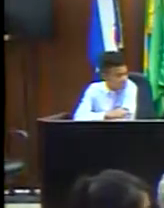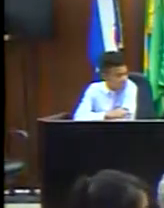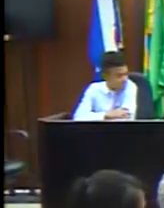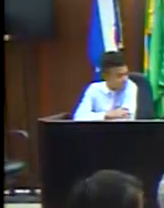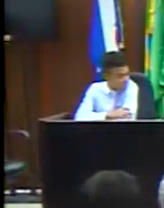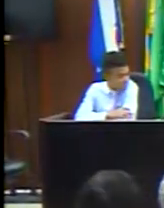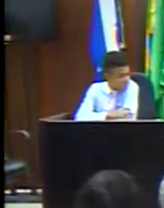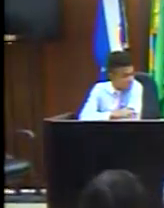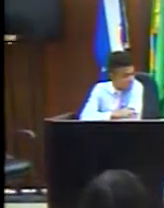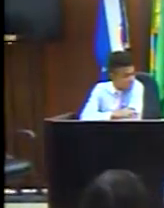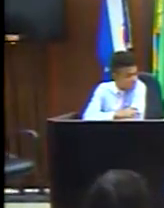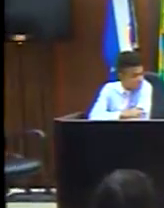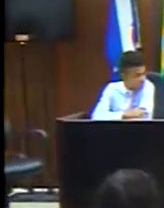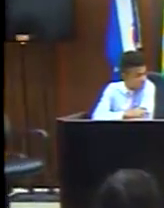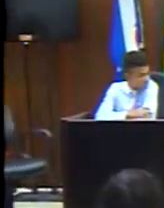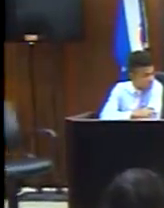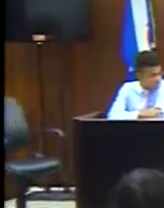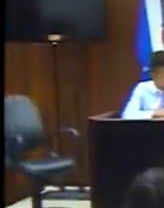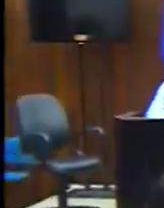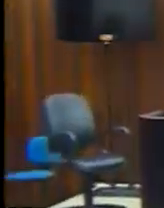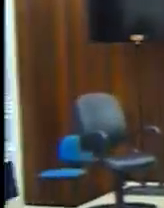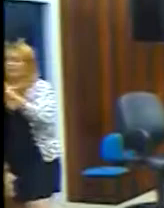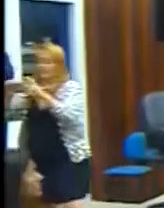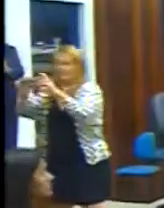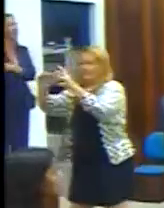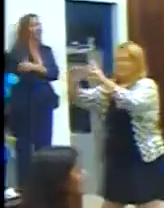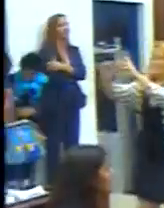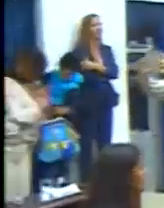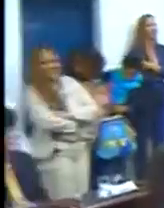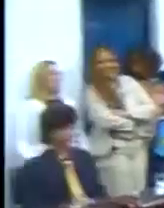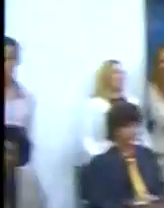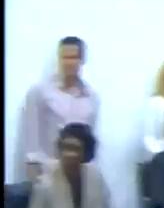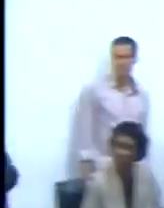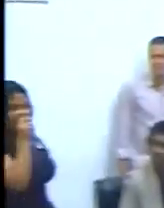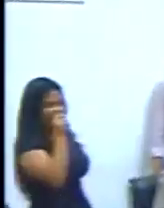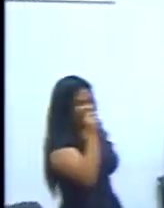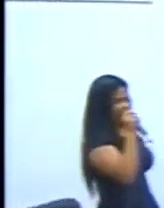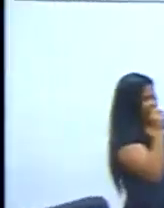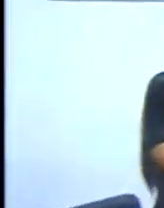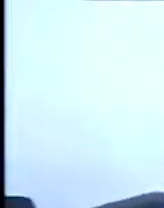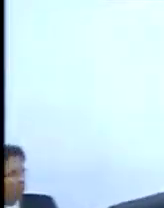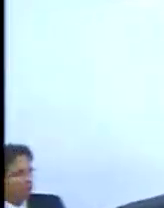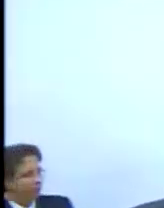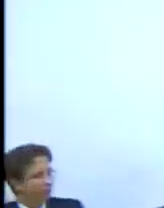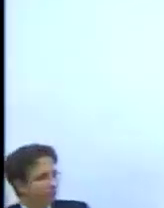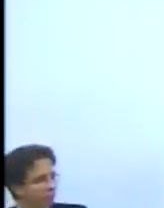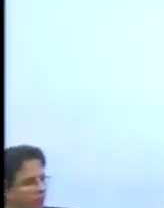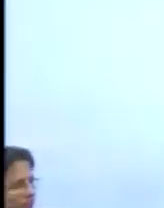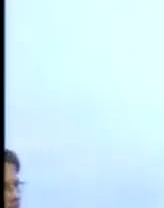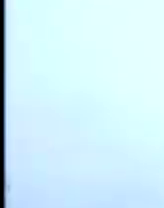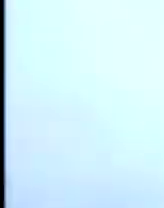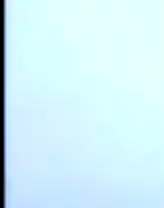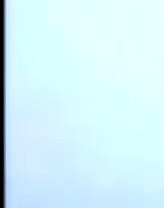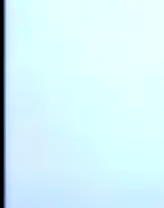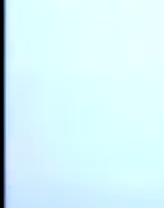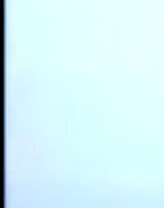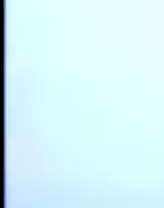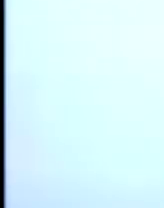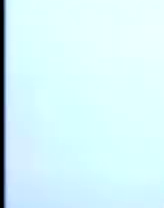Com a palavra, a nobre vereadora Nívia Maria Silva Santos. Boa noite, eu voto em Sami.